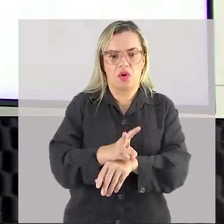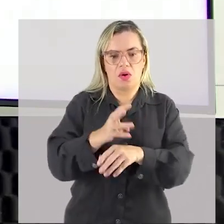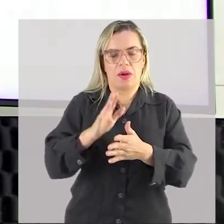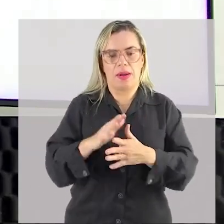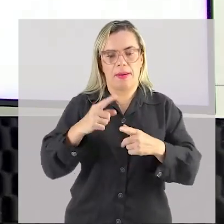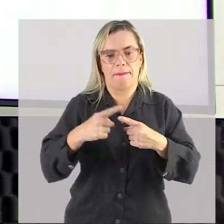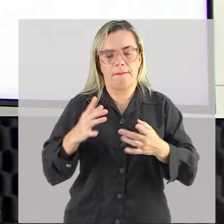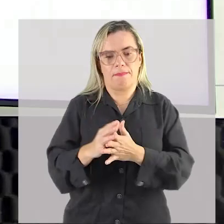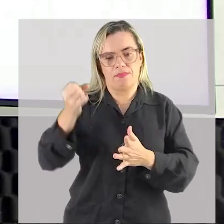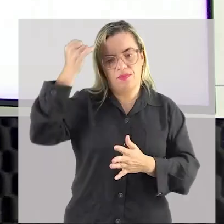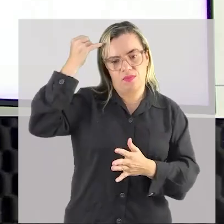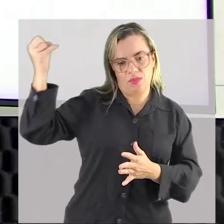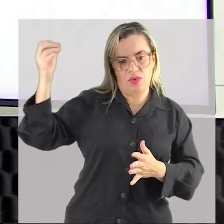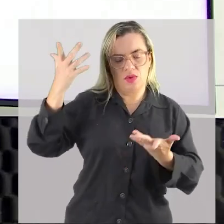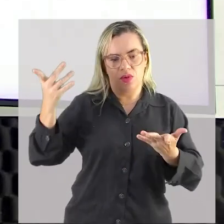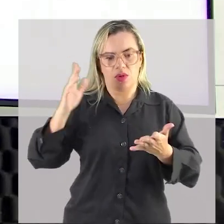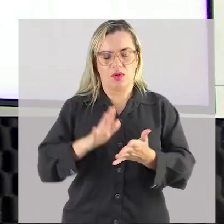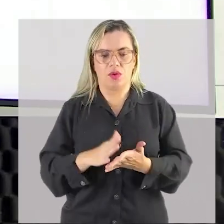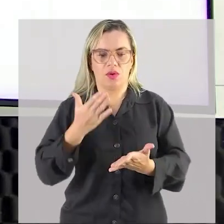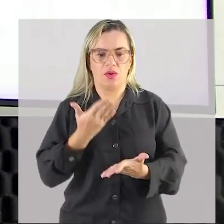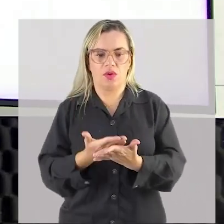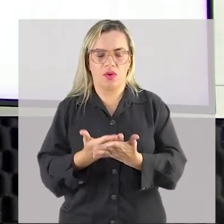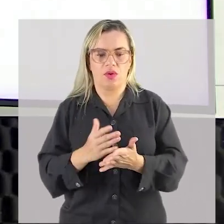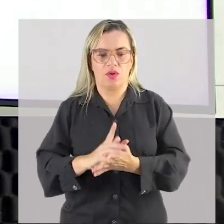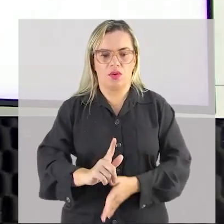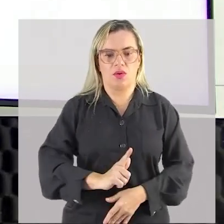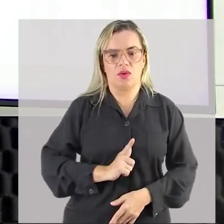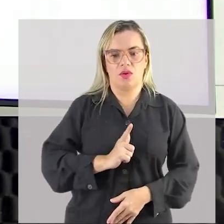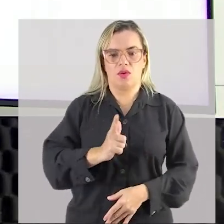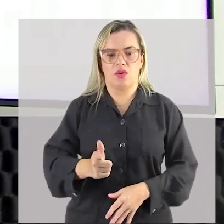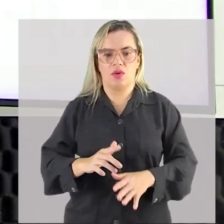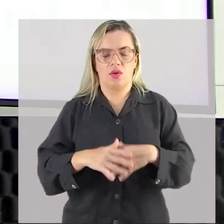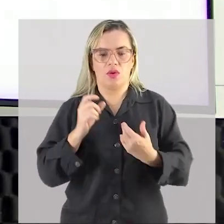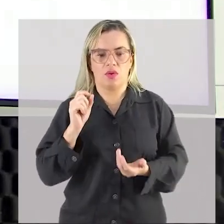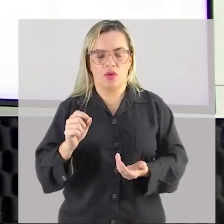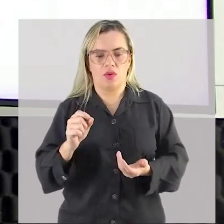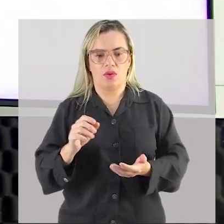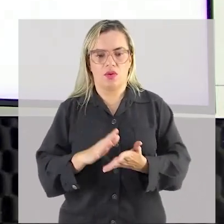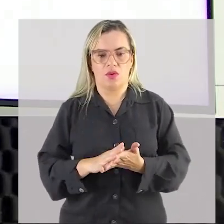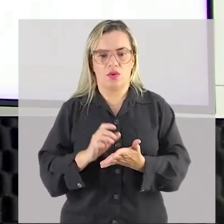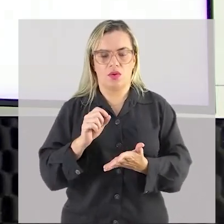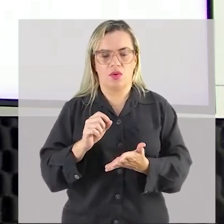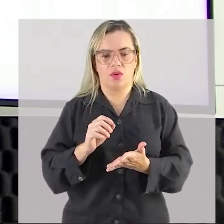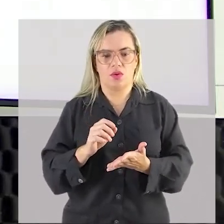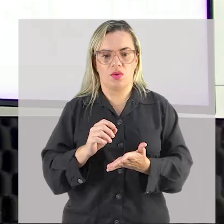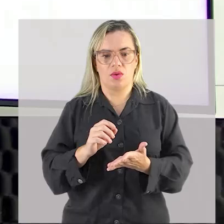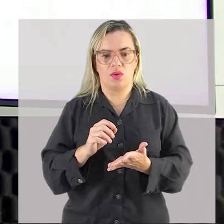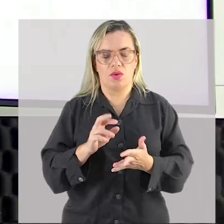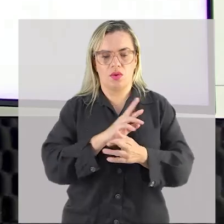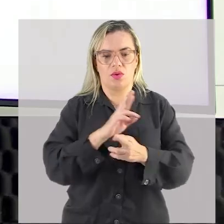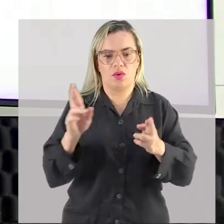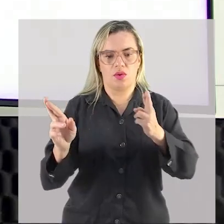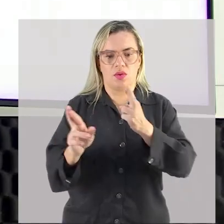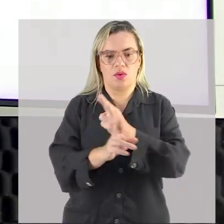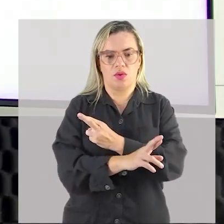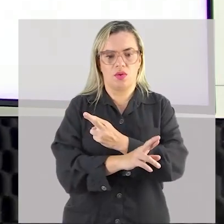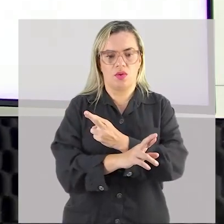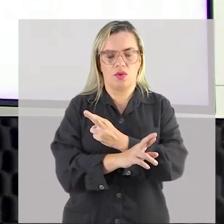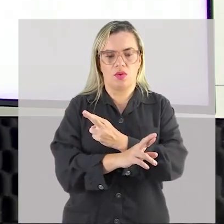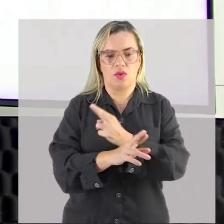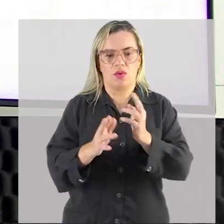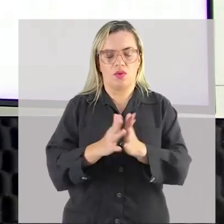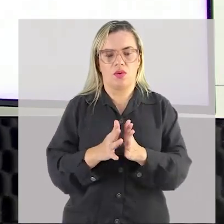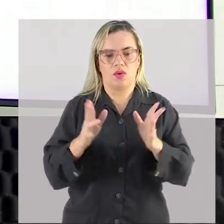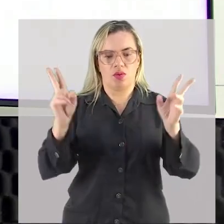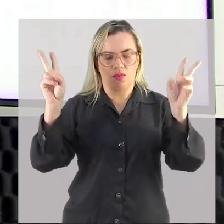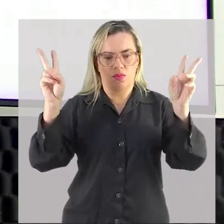já tem uma ideia de como se trabalha a questão gramatical em função de do